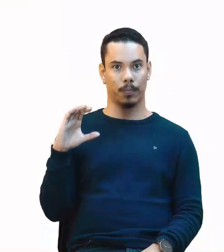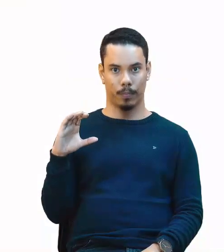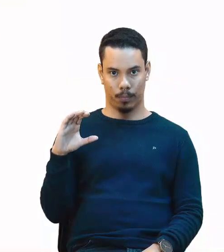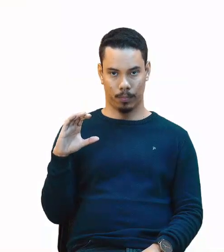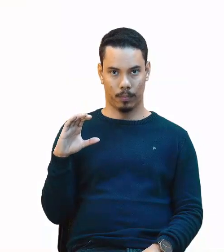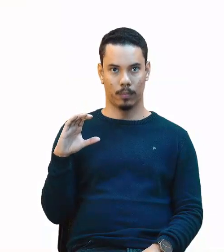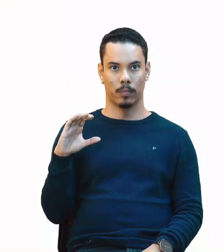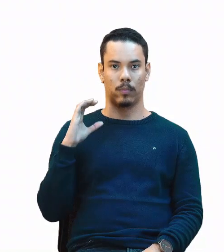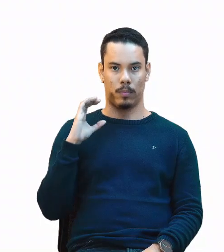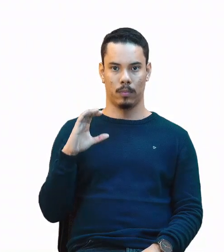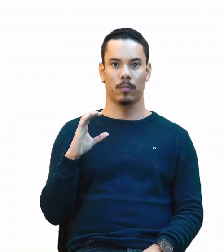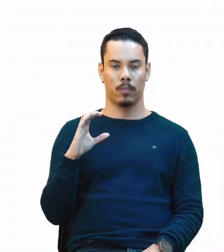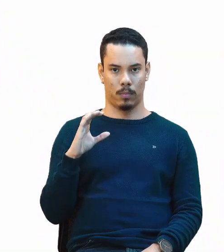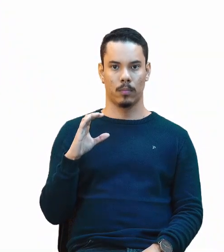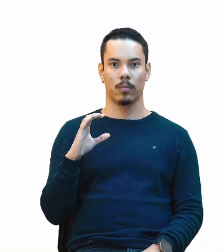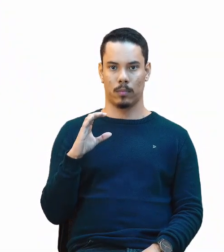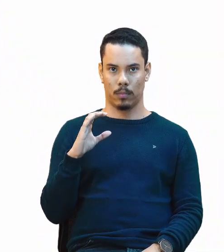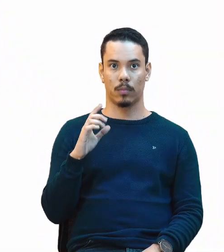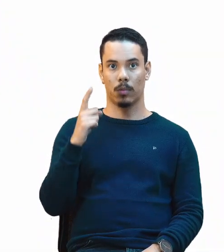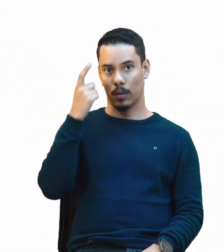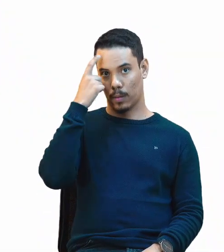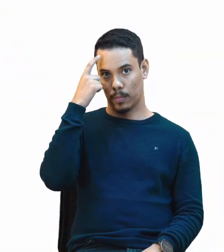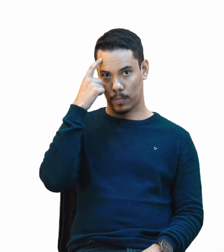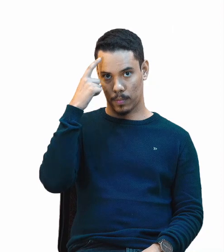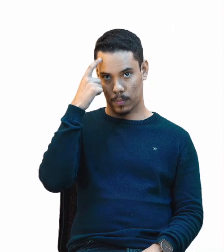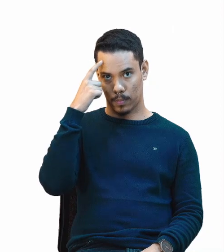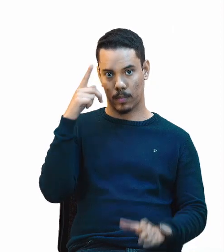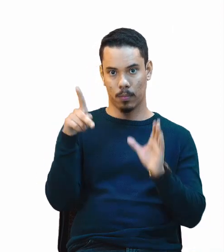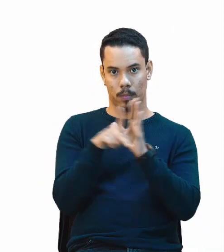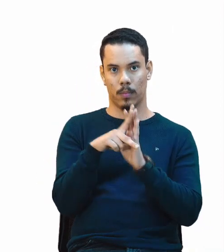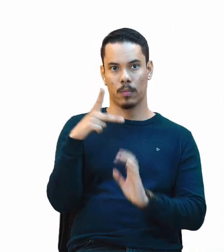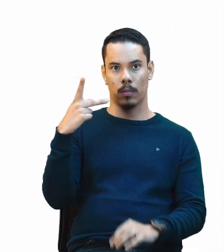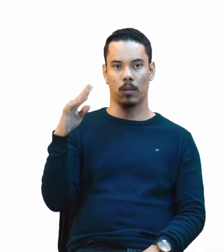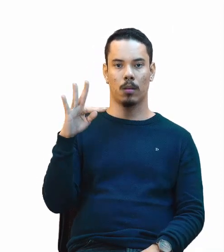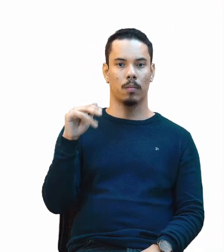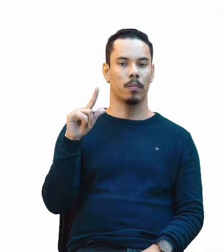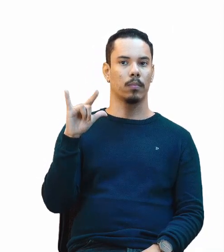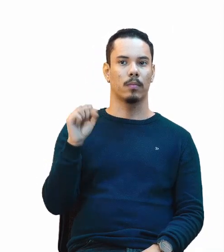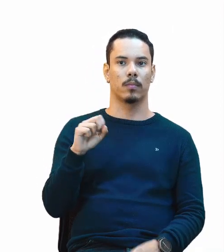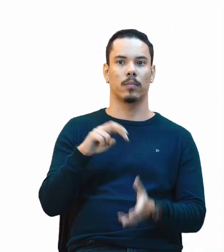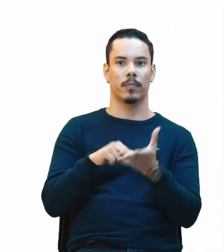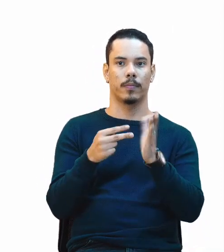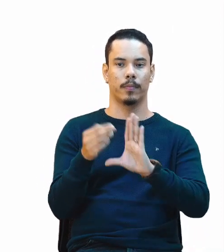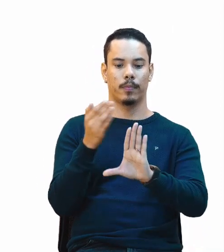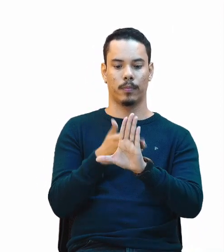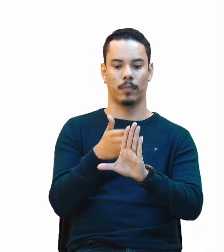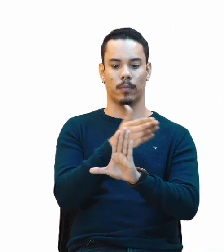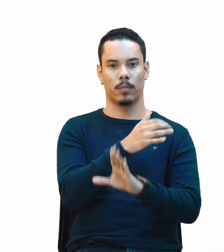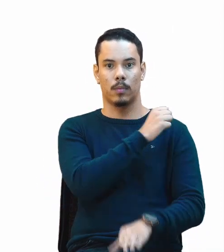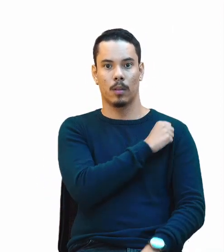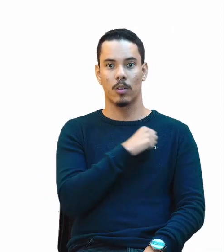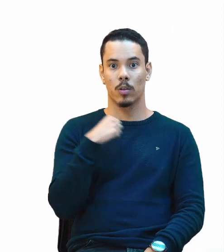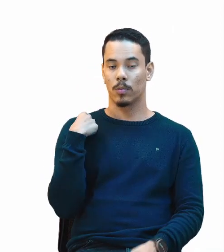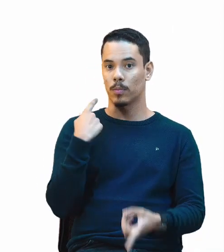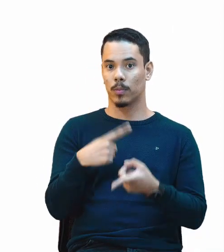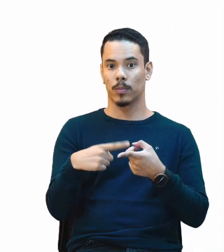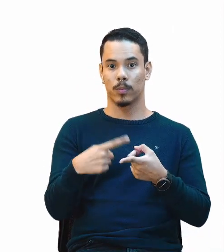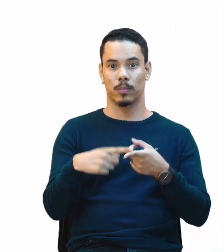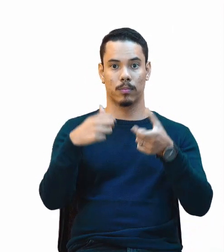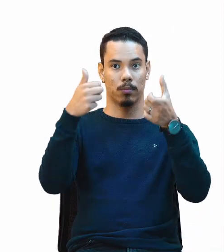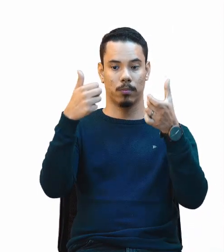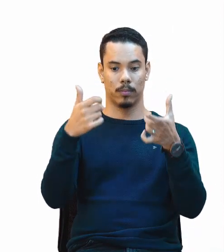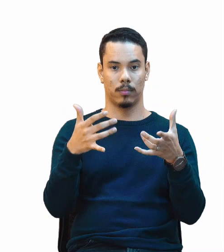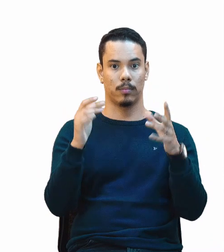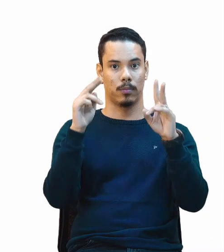gente, Esse pensamento de Tales, ele é pré-socrático porque a explicação racional sobre